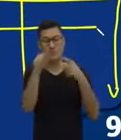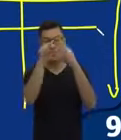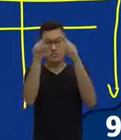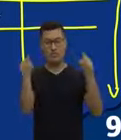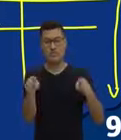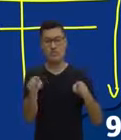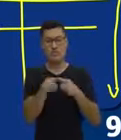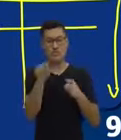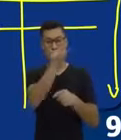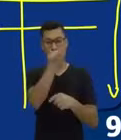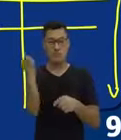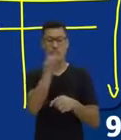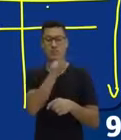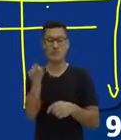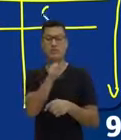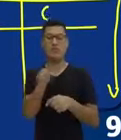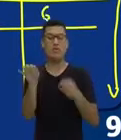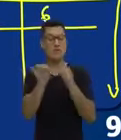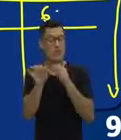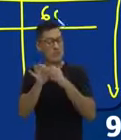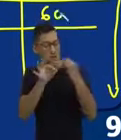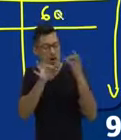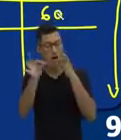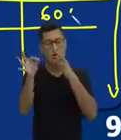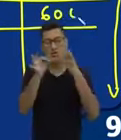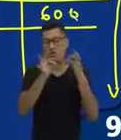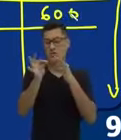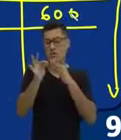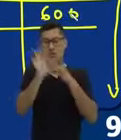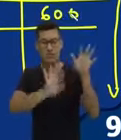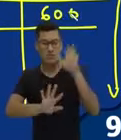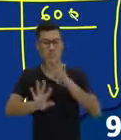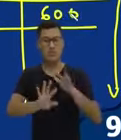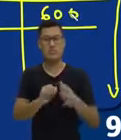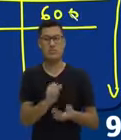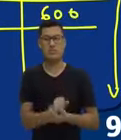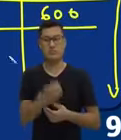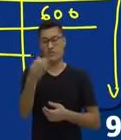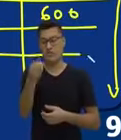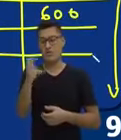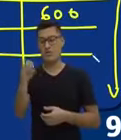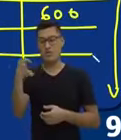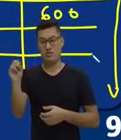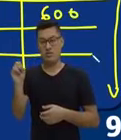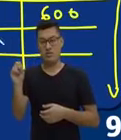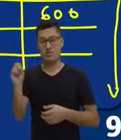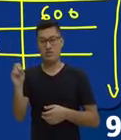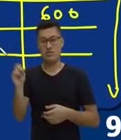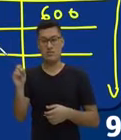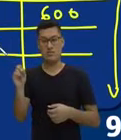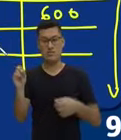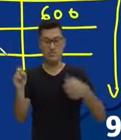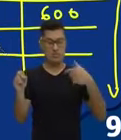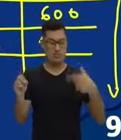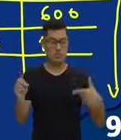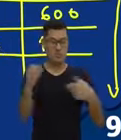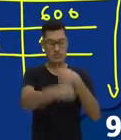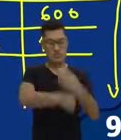eu vou fazendo parte por parte. No ano 1, 600, ainda não chegou. No ano